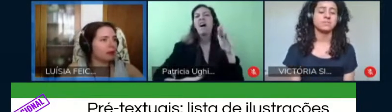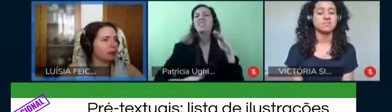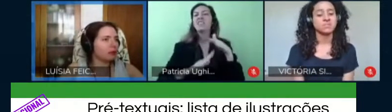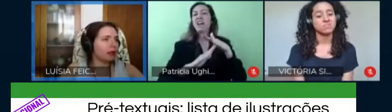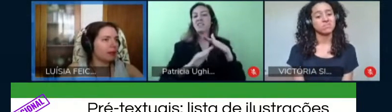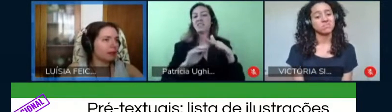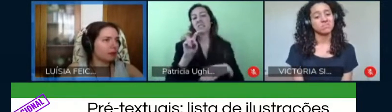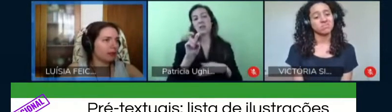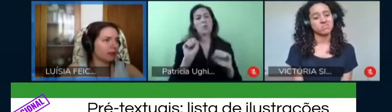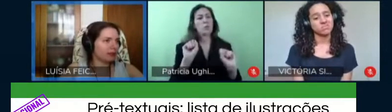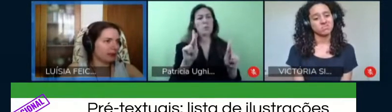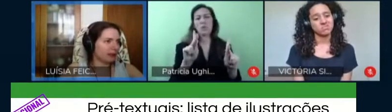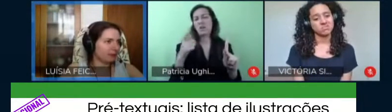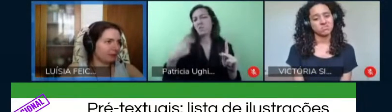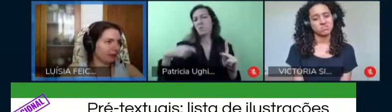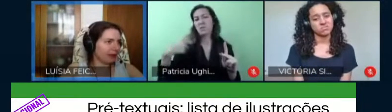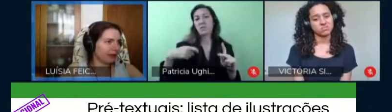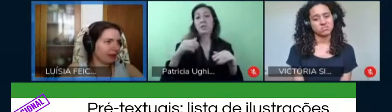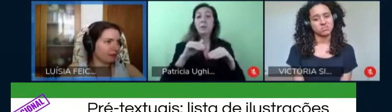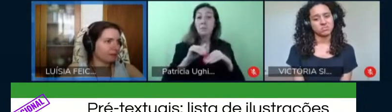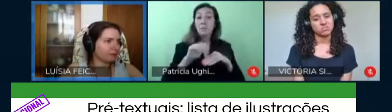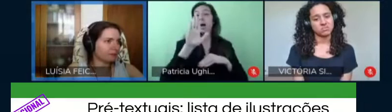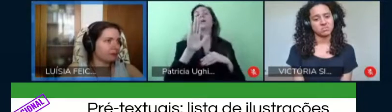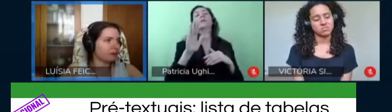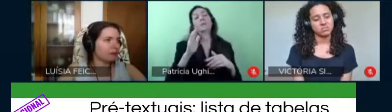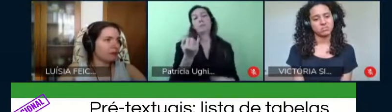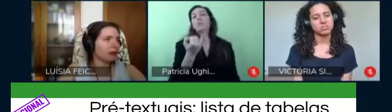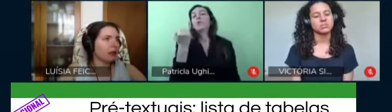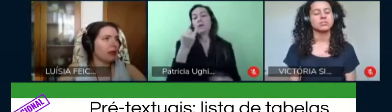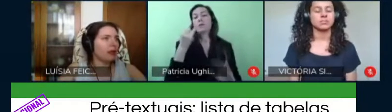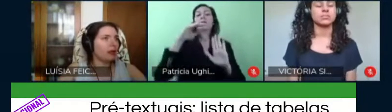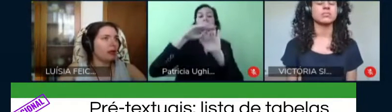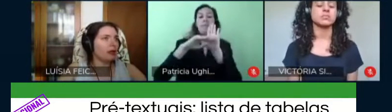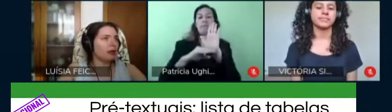porquê. Então, é mais ou menos essa a ideia.